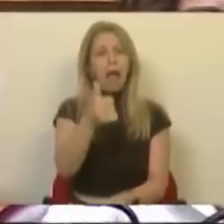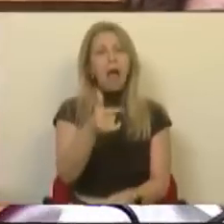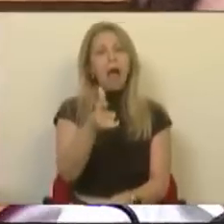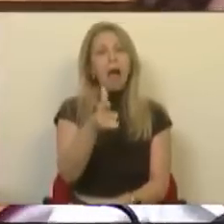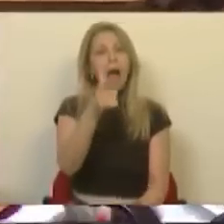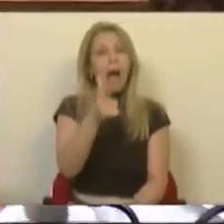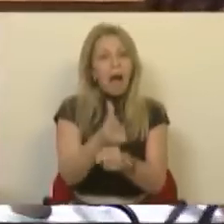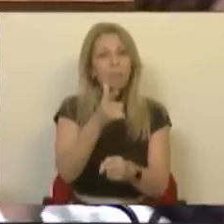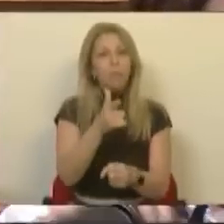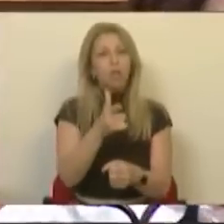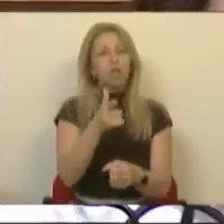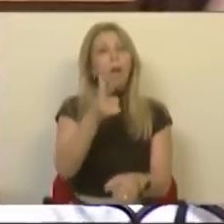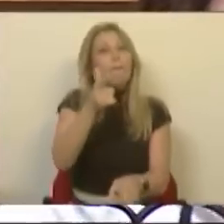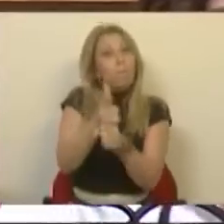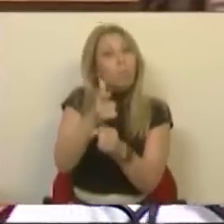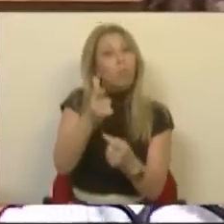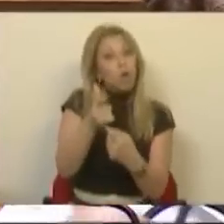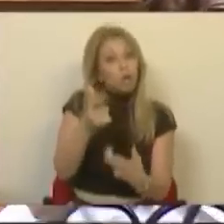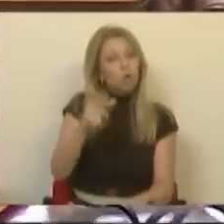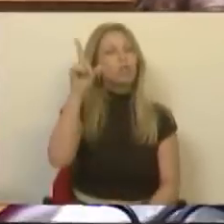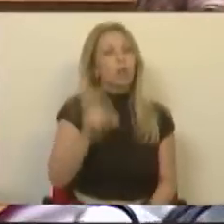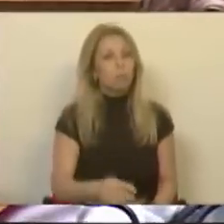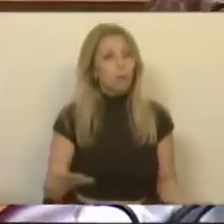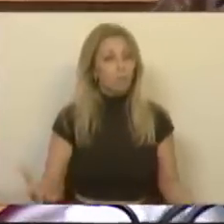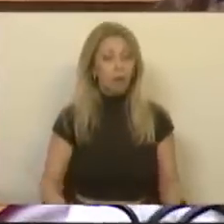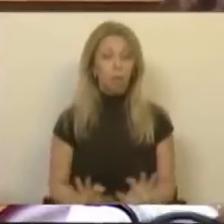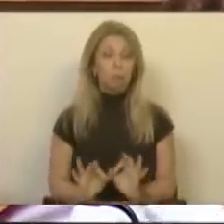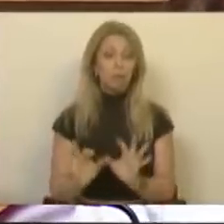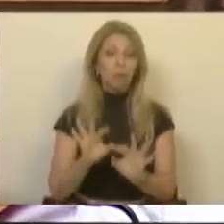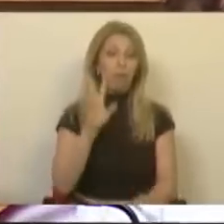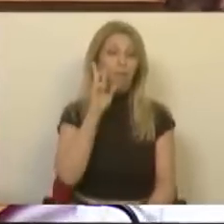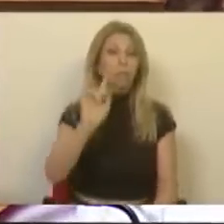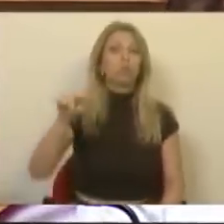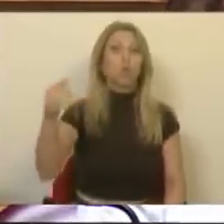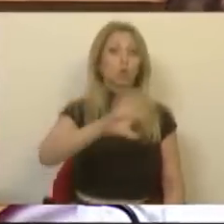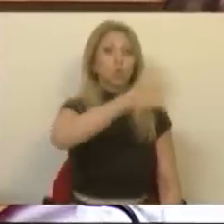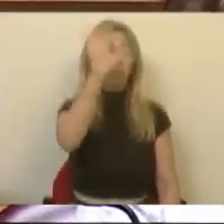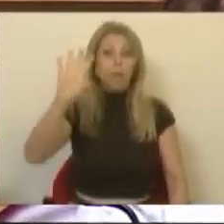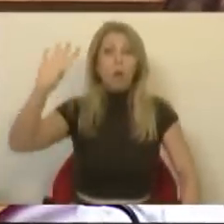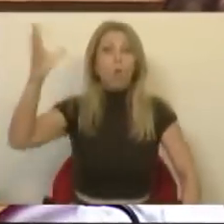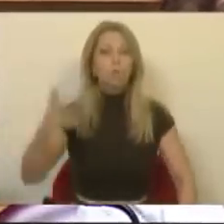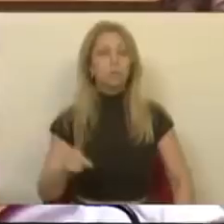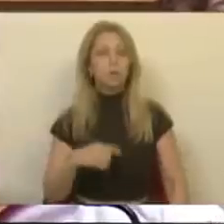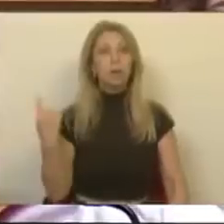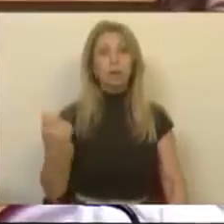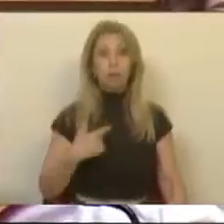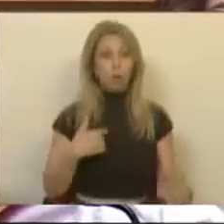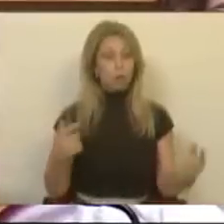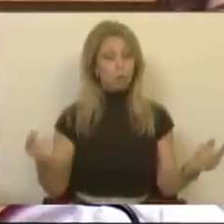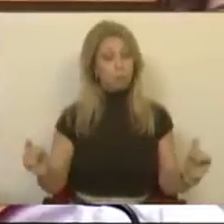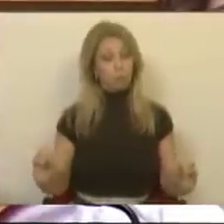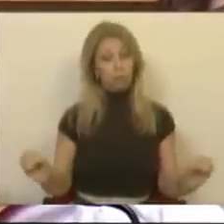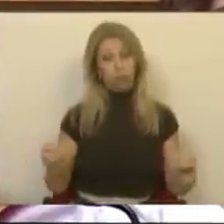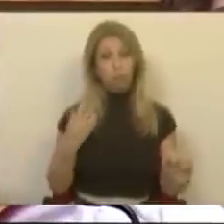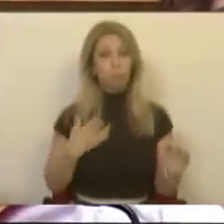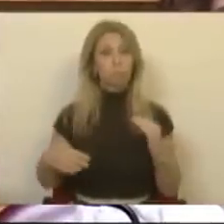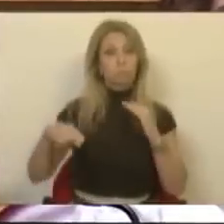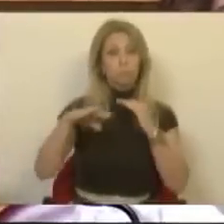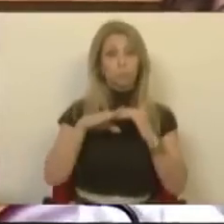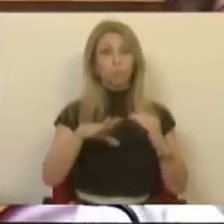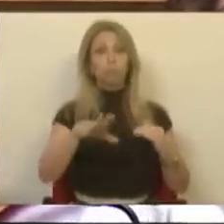da mesma natureza do que vimos acontecer noutros países nós não estamos à altura dos polícias e guardas